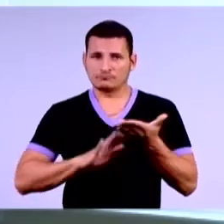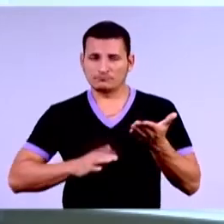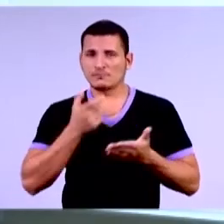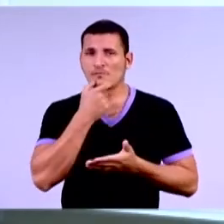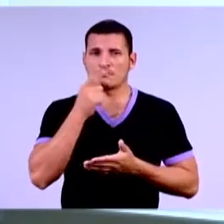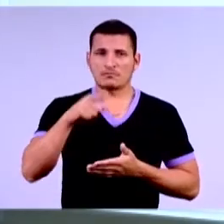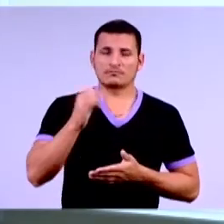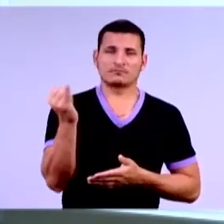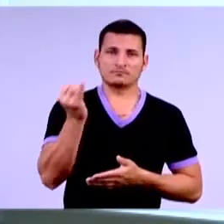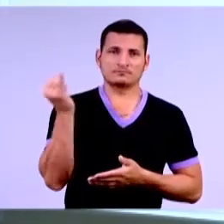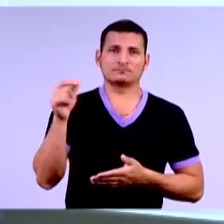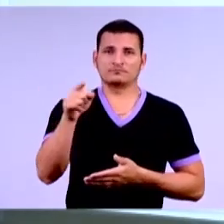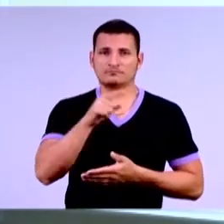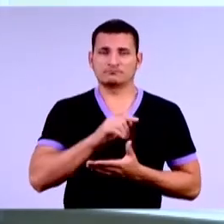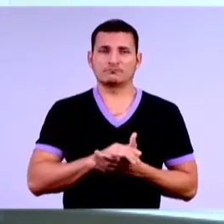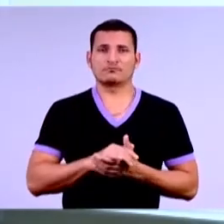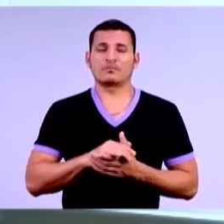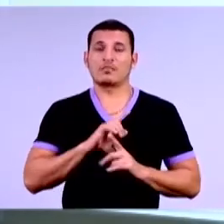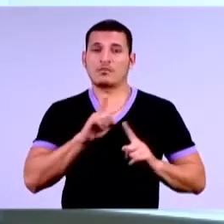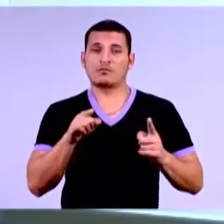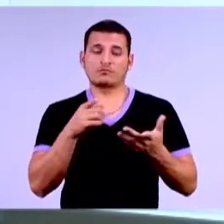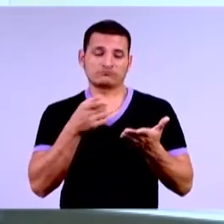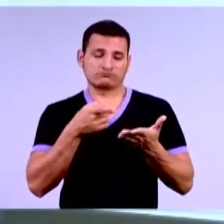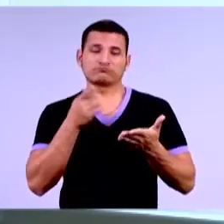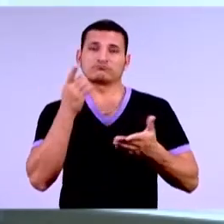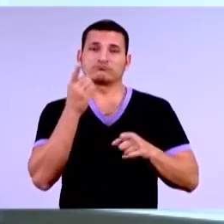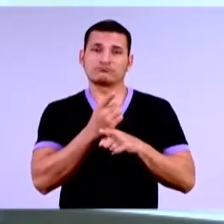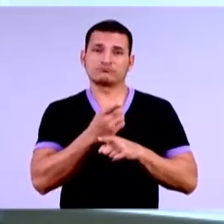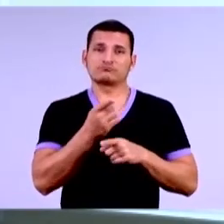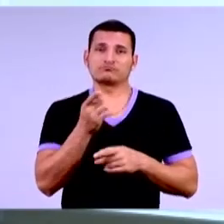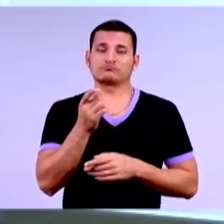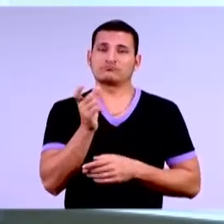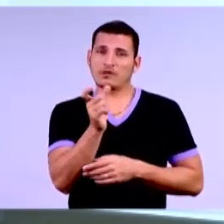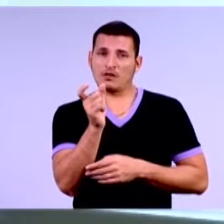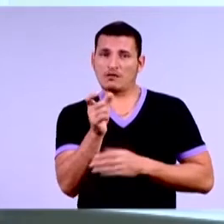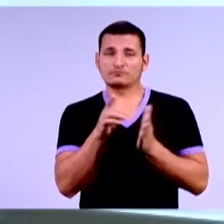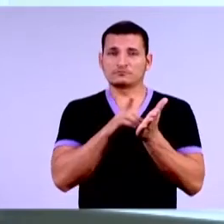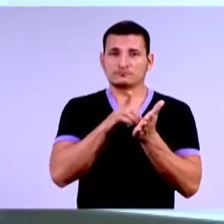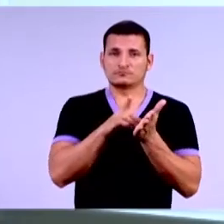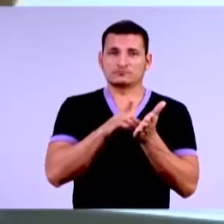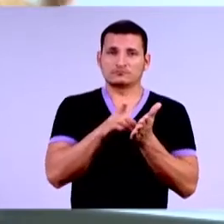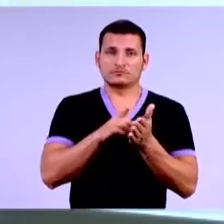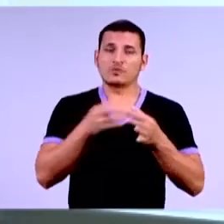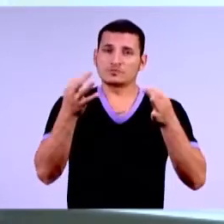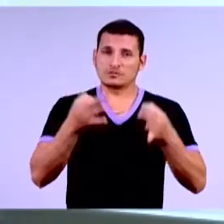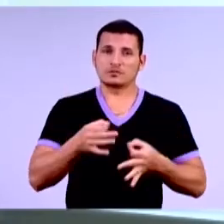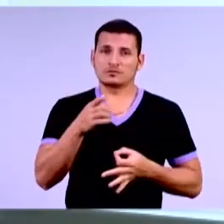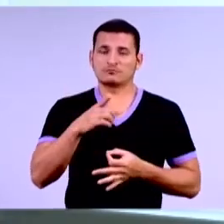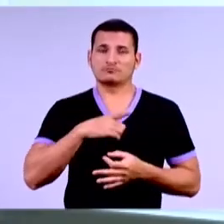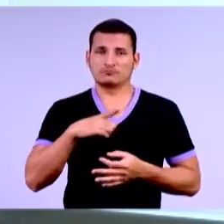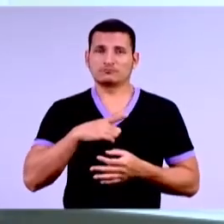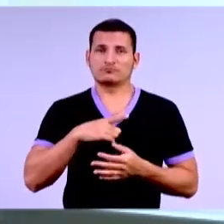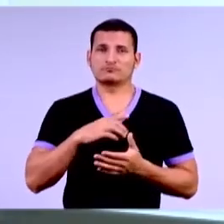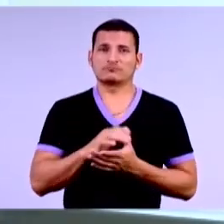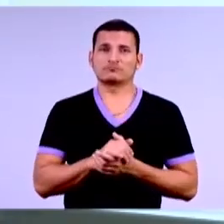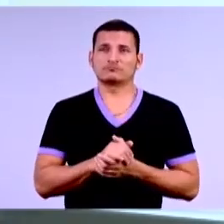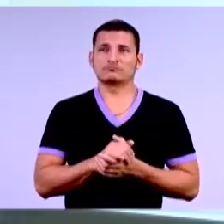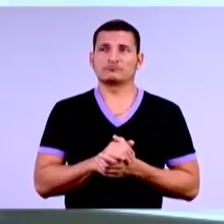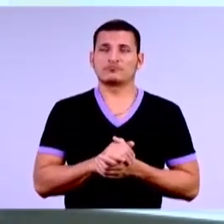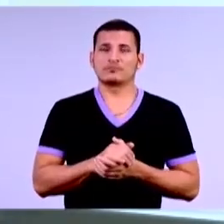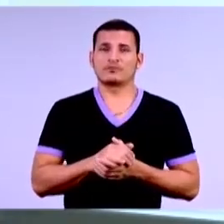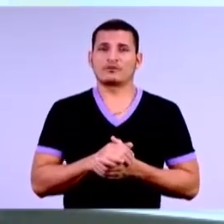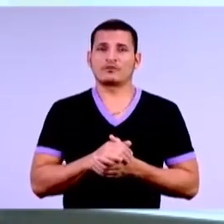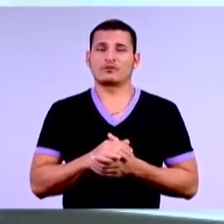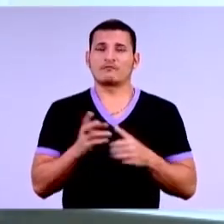importante vocês não achando aquele verbo na no dicionário com certeza ele está conjugados o verbo e